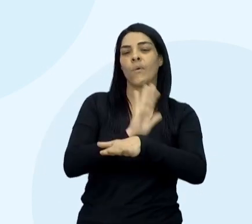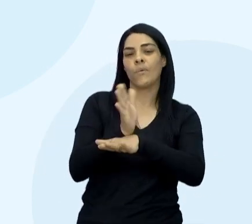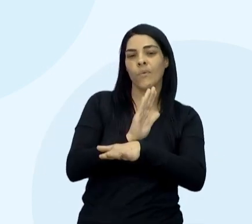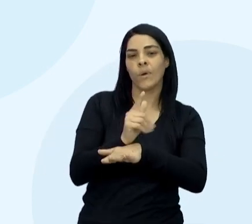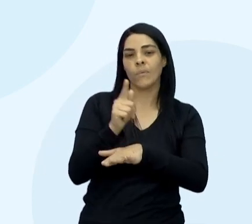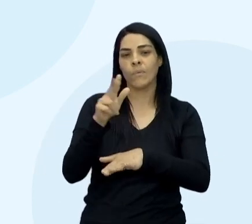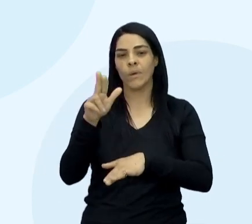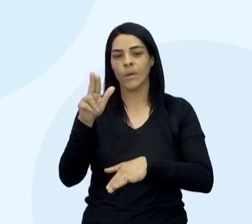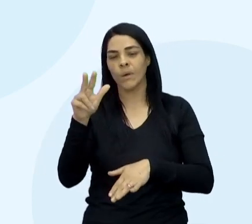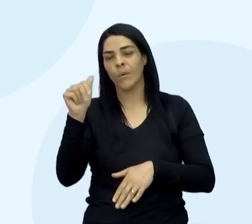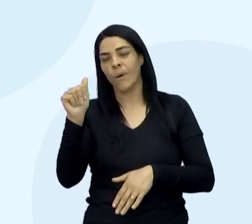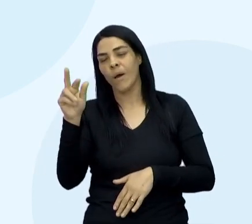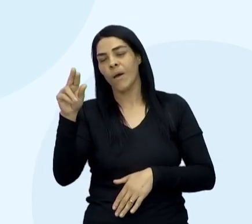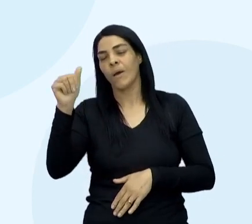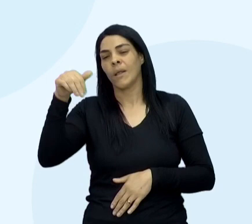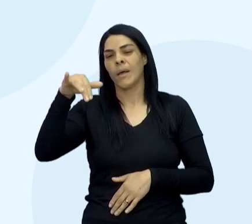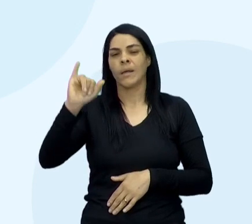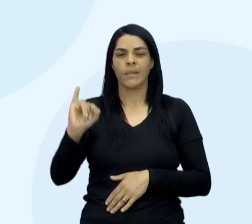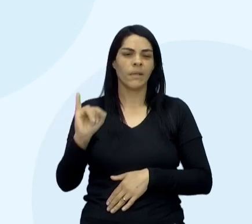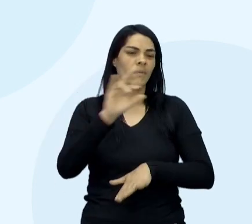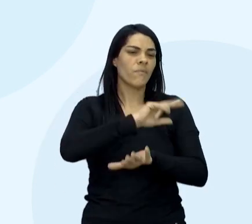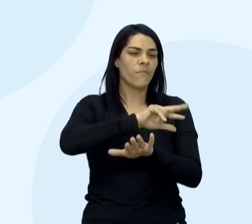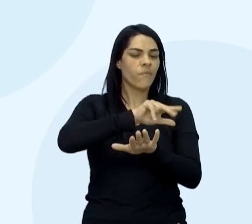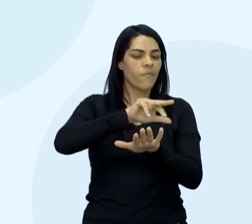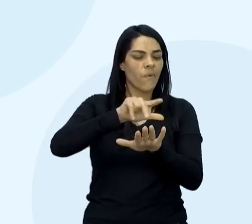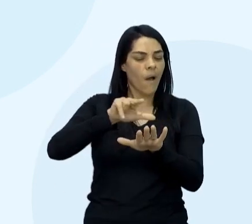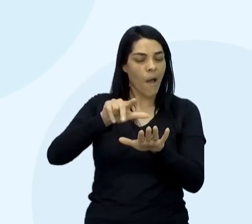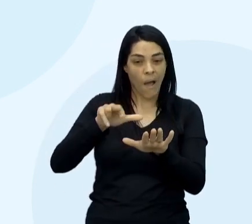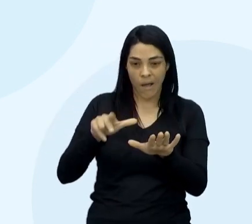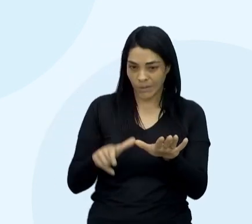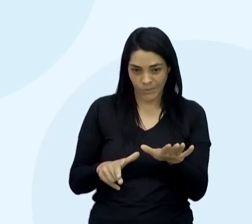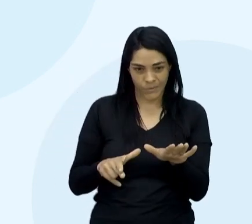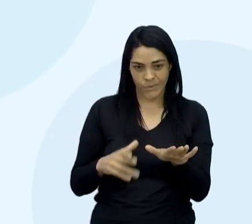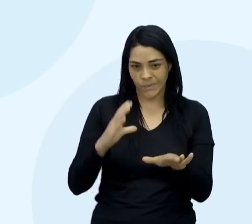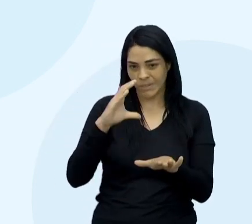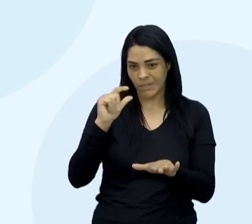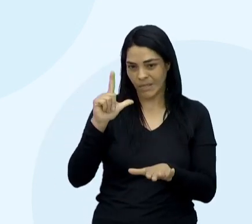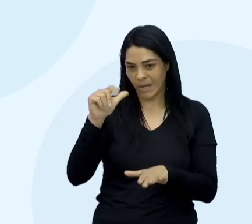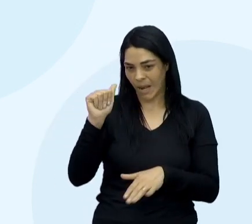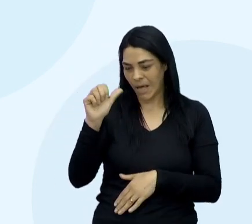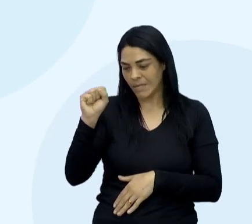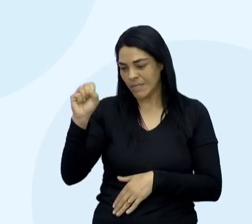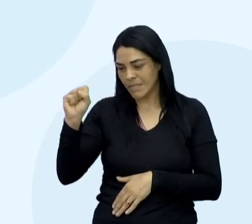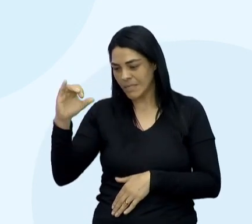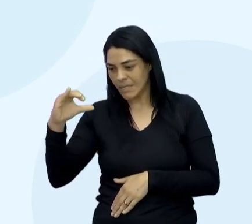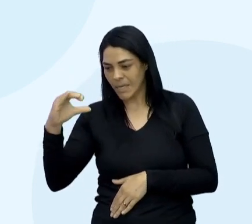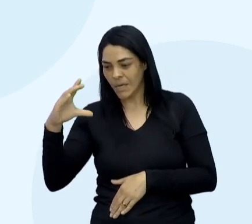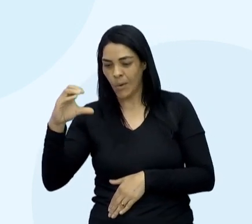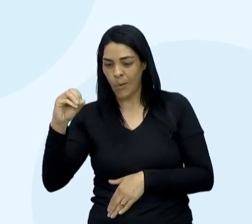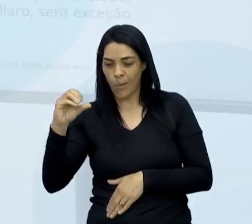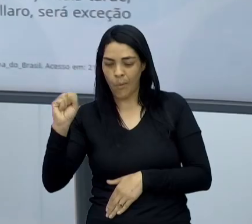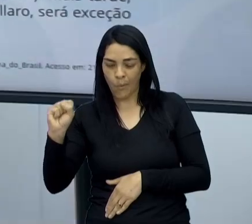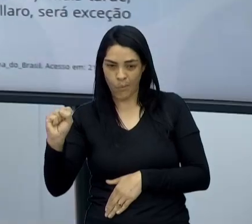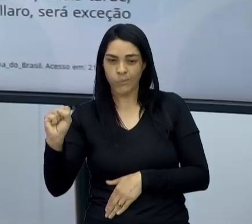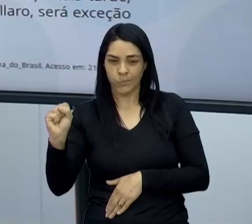Iracema, Viuvinha, Ubirajara, ou seja, clássicos do cinema nacional,